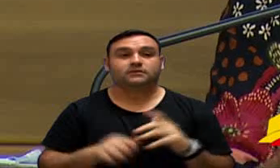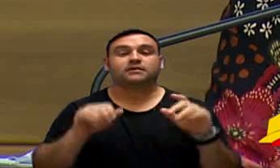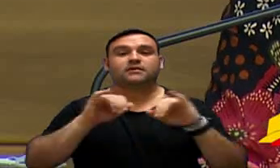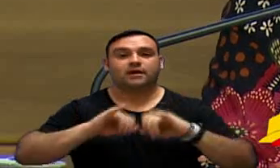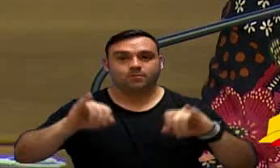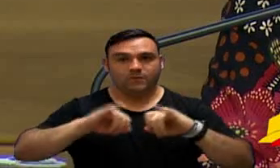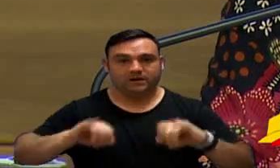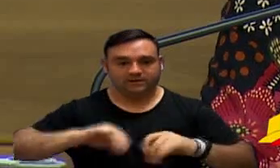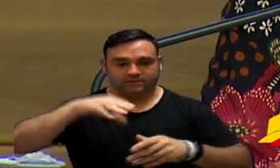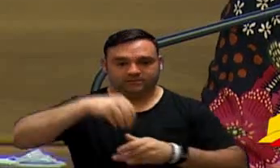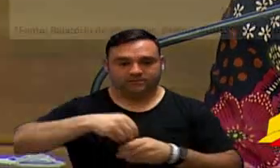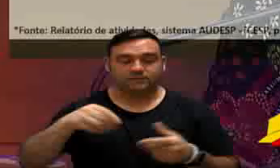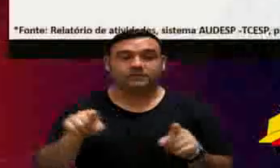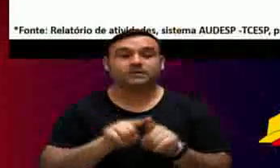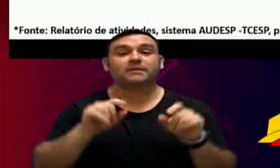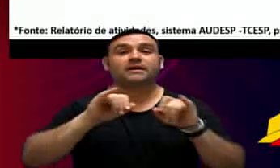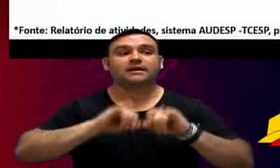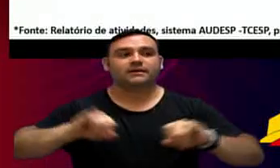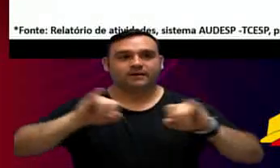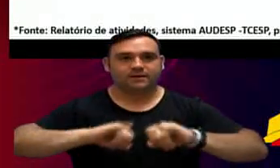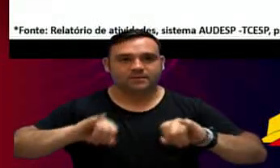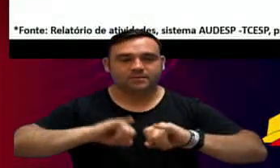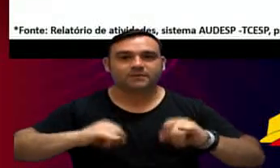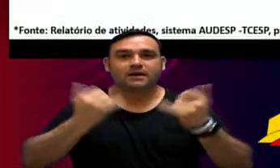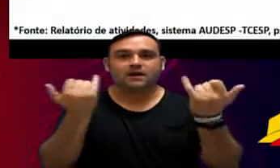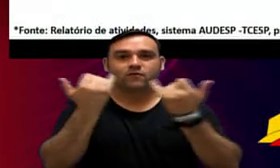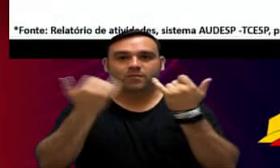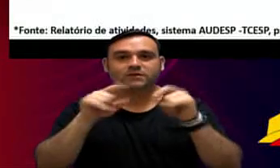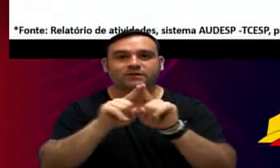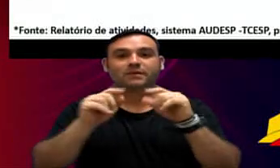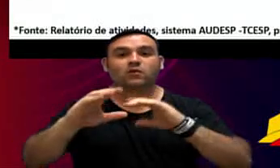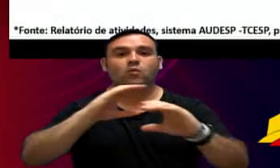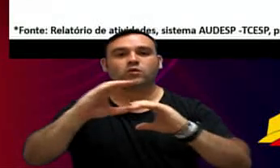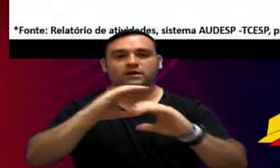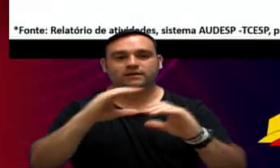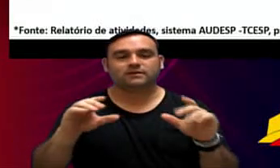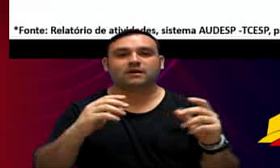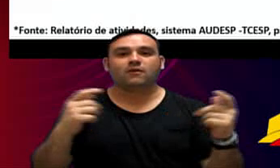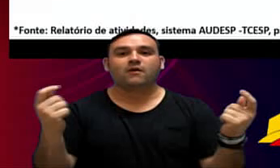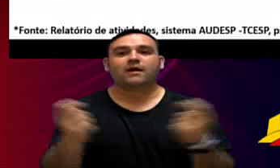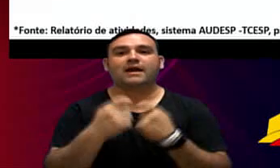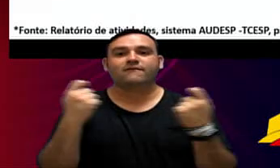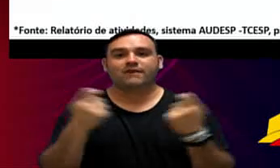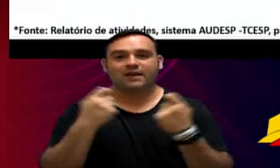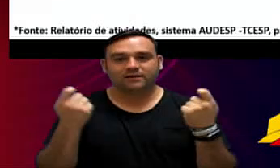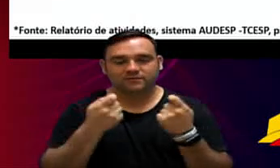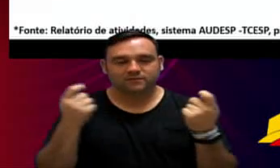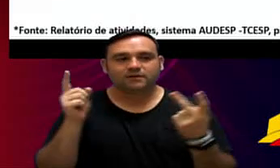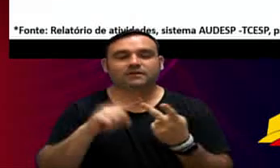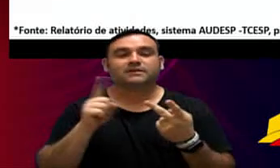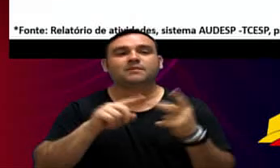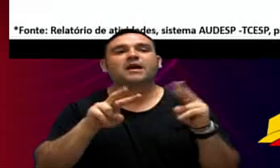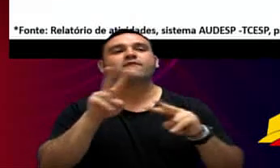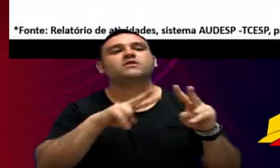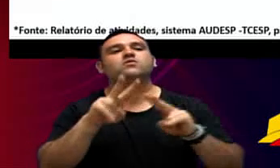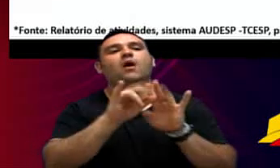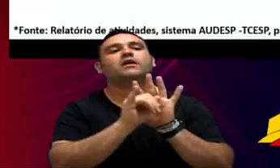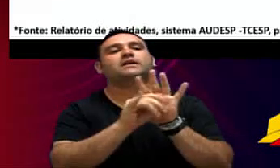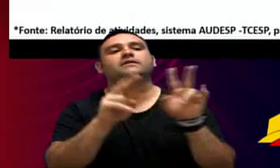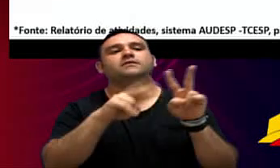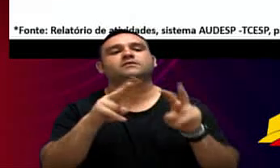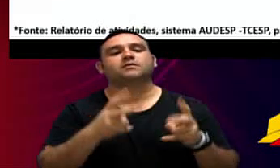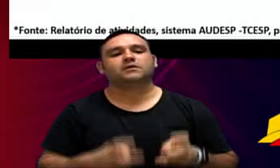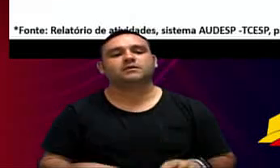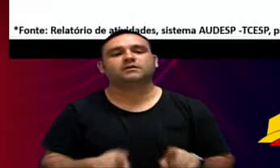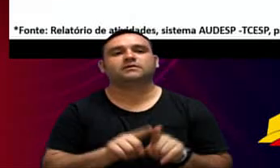campanhas institucionais, campanhas informativas e de comunicação, eventos, identidade visual, todo